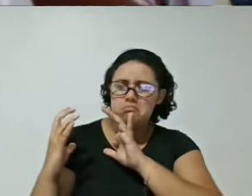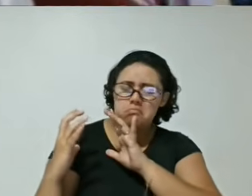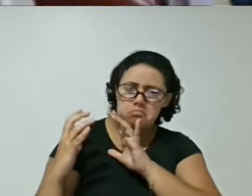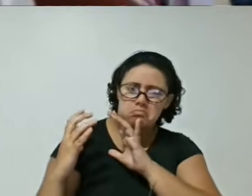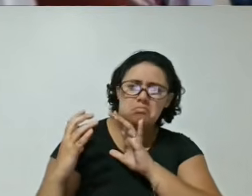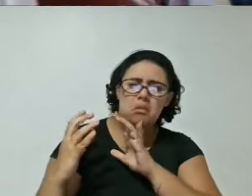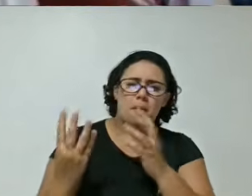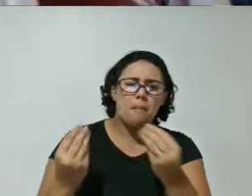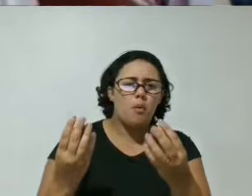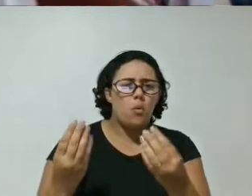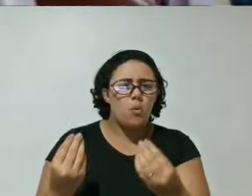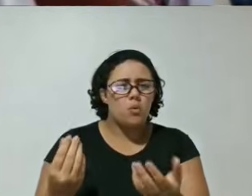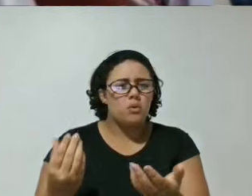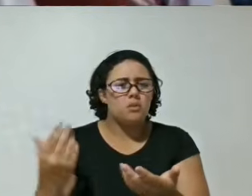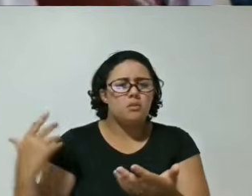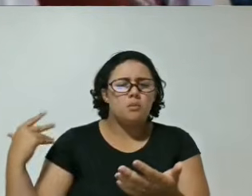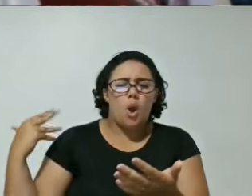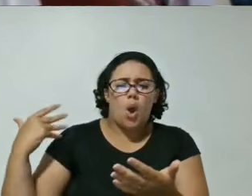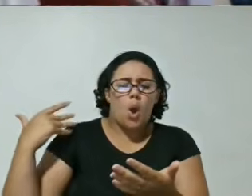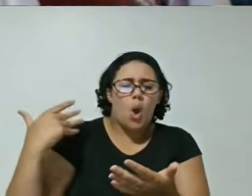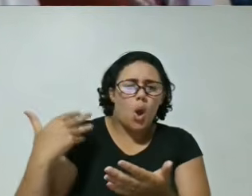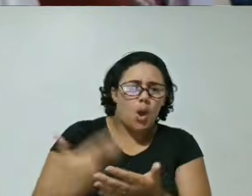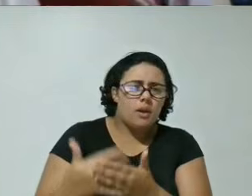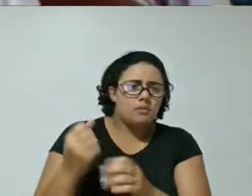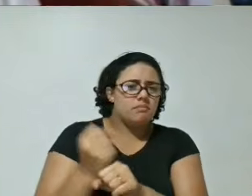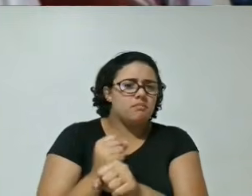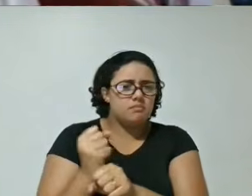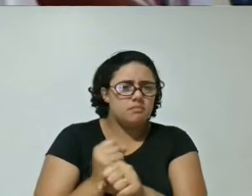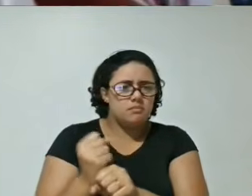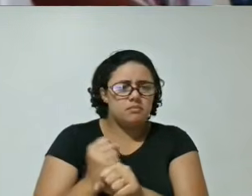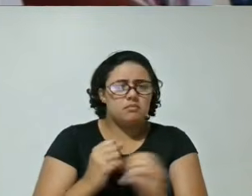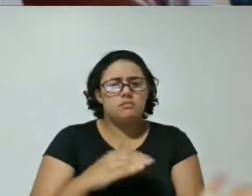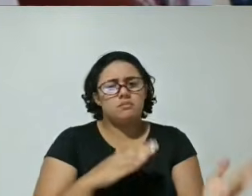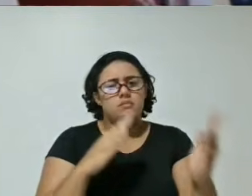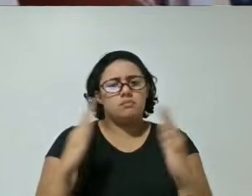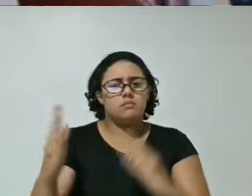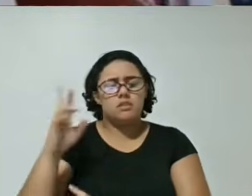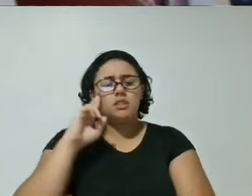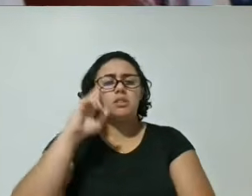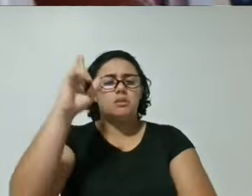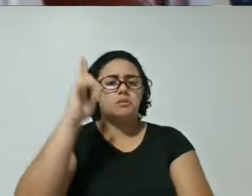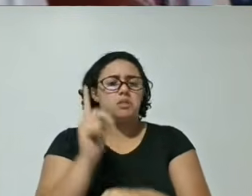toda que acumulou ao longo desses anos, né, perpassando aí pelas chefias, pelas